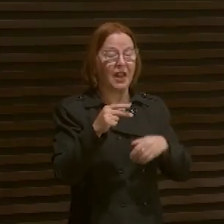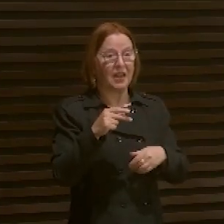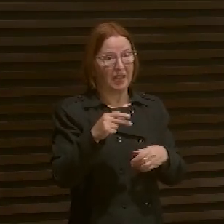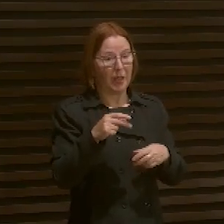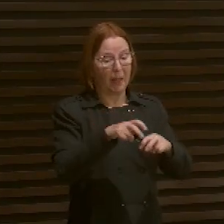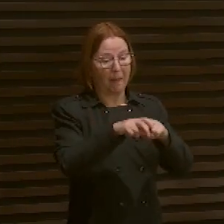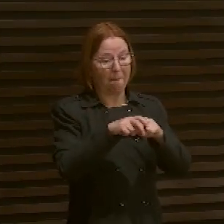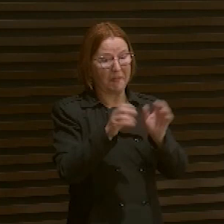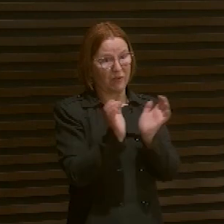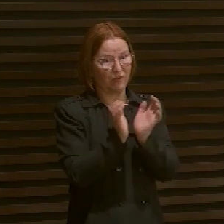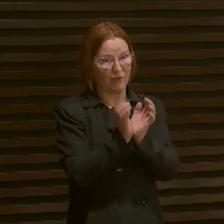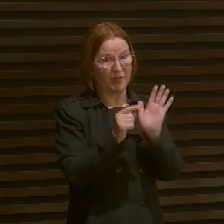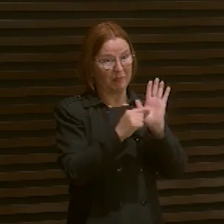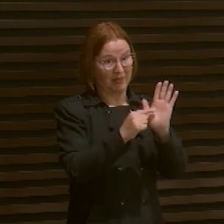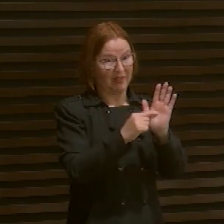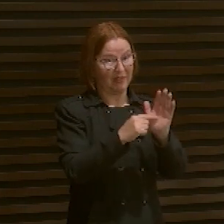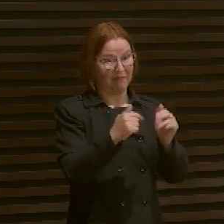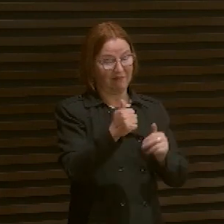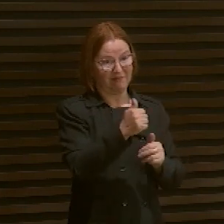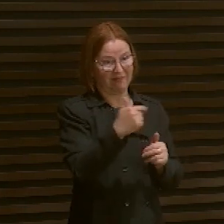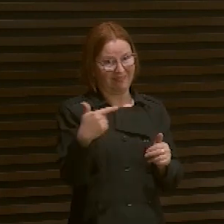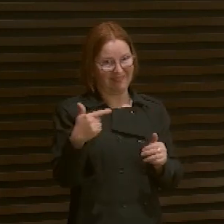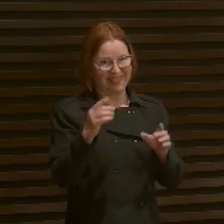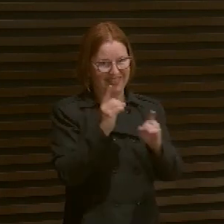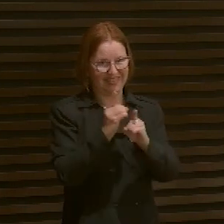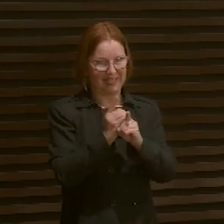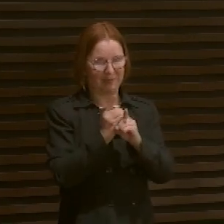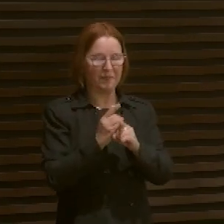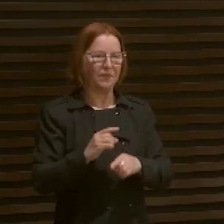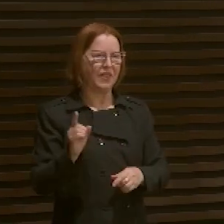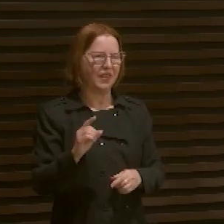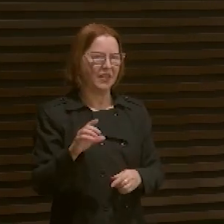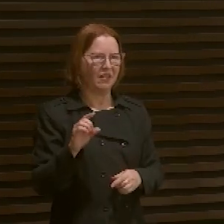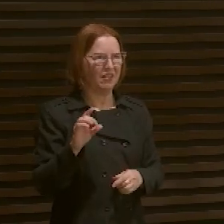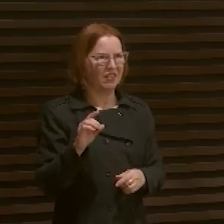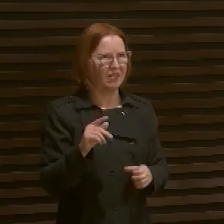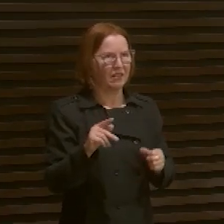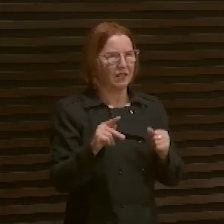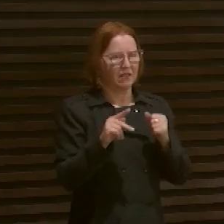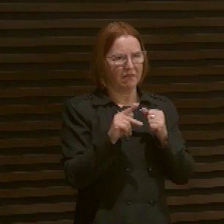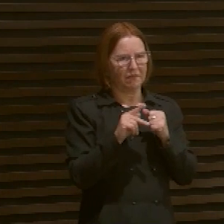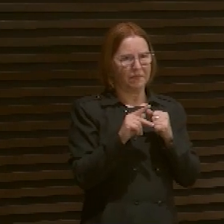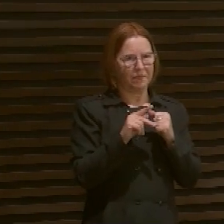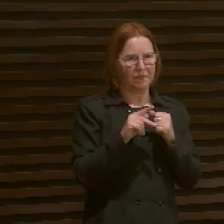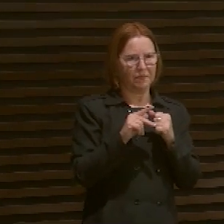que um representante dos 12. E não apenas, irmãos, Pedro é um representante dos 12, ele é um representante